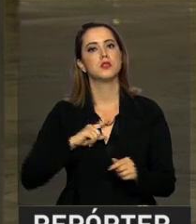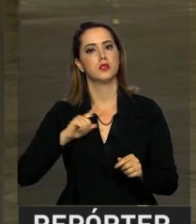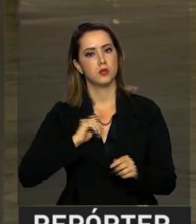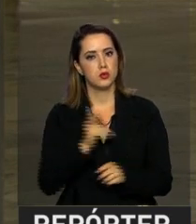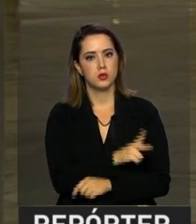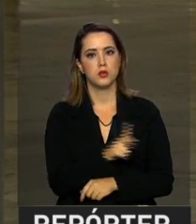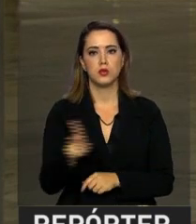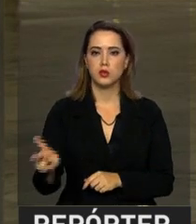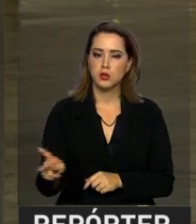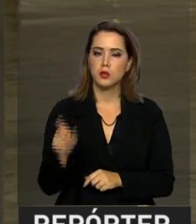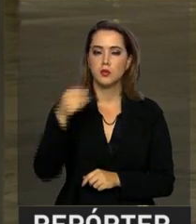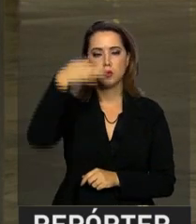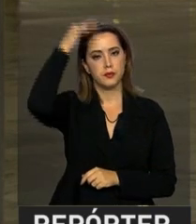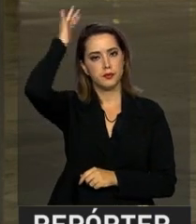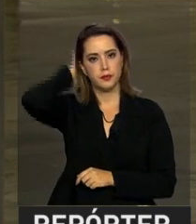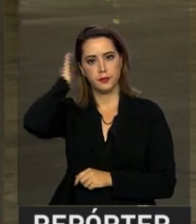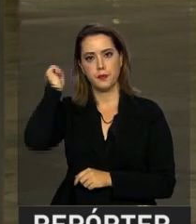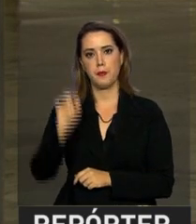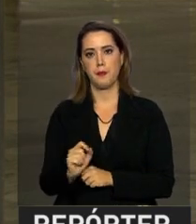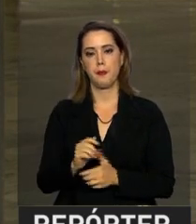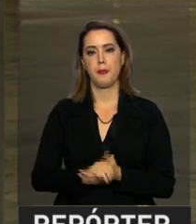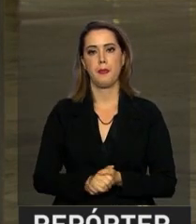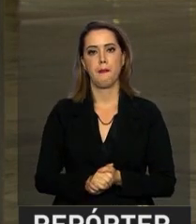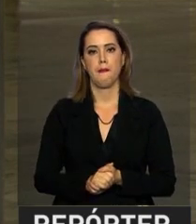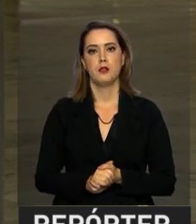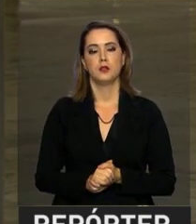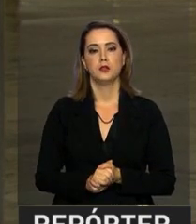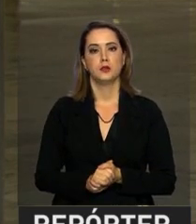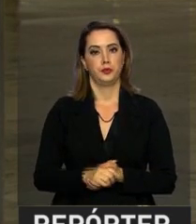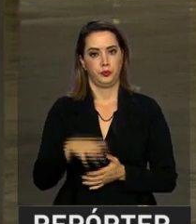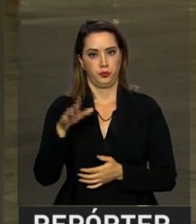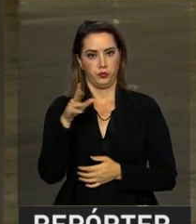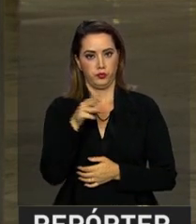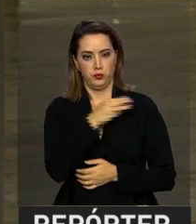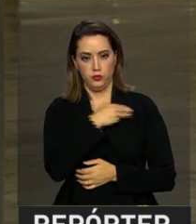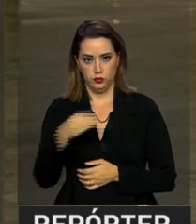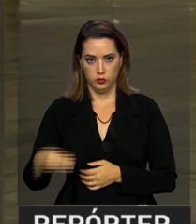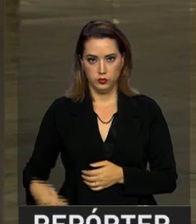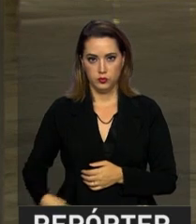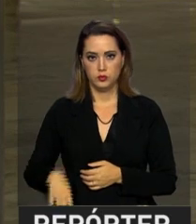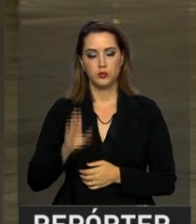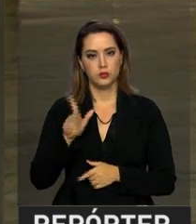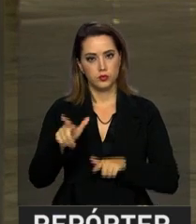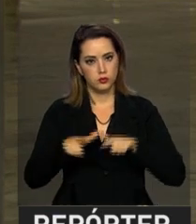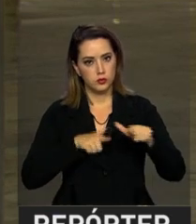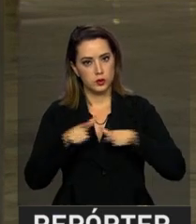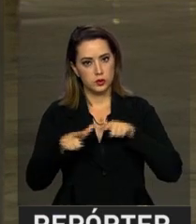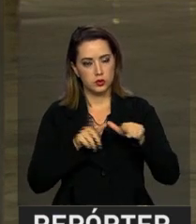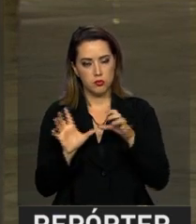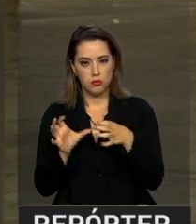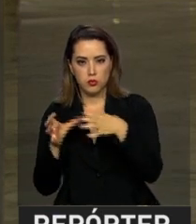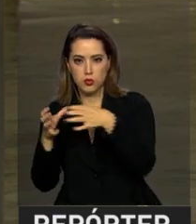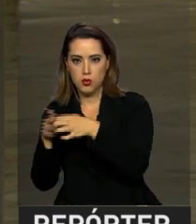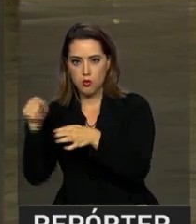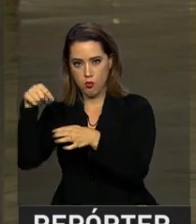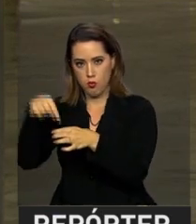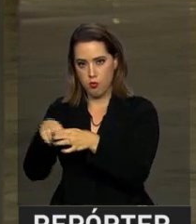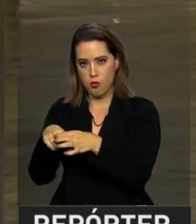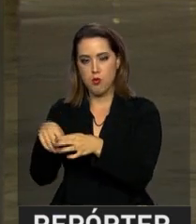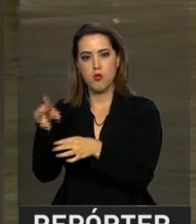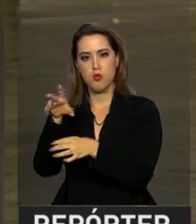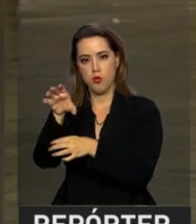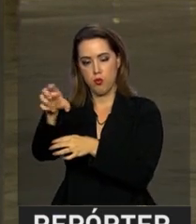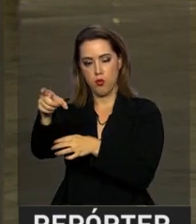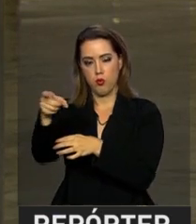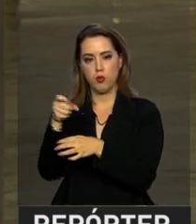do presidente em exercício Michel Temer Torquato Jardim trabalha em um dos grupos da fundação Carter que